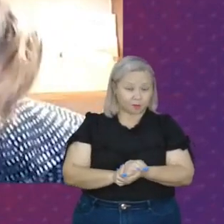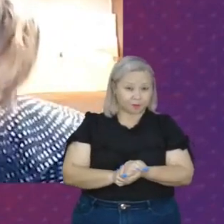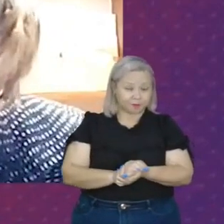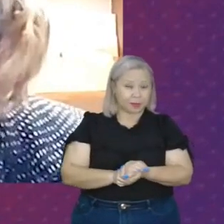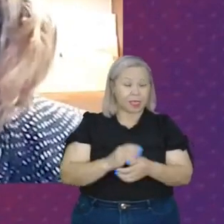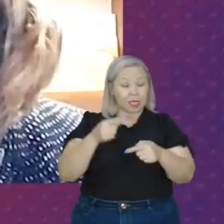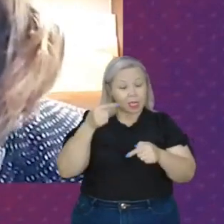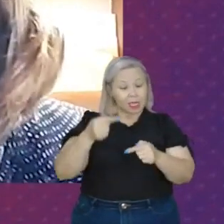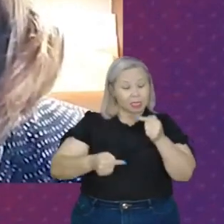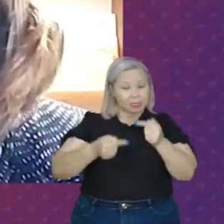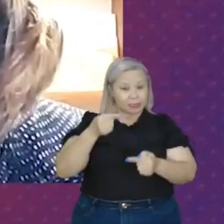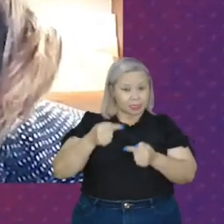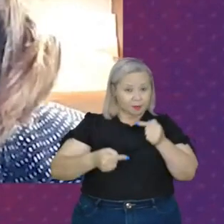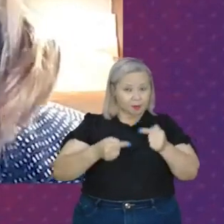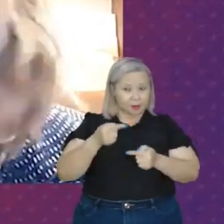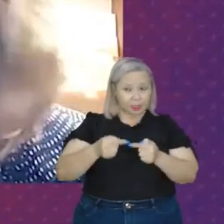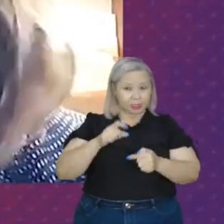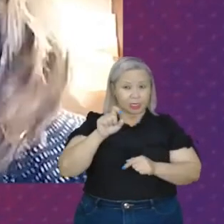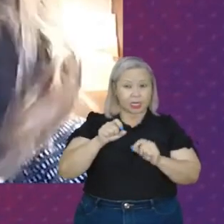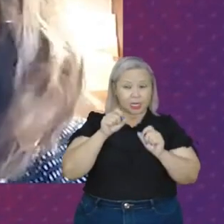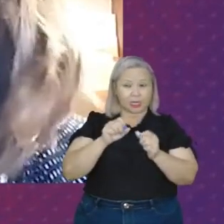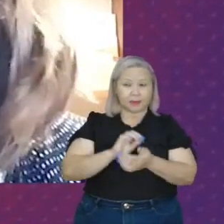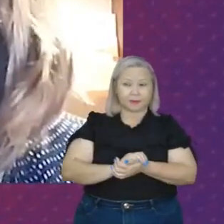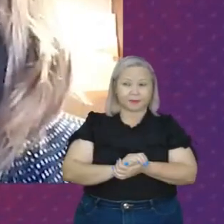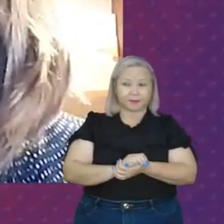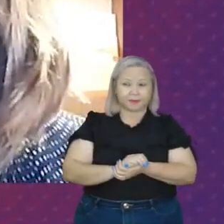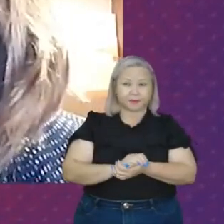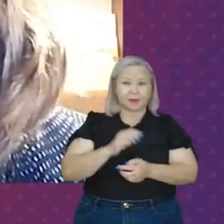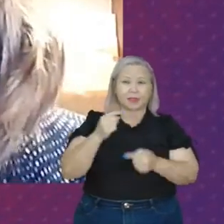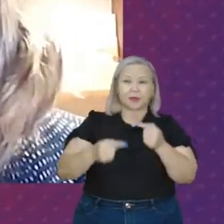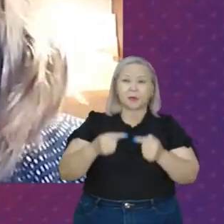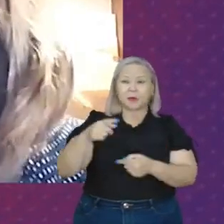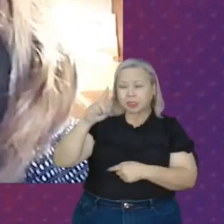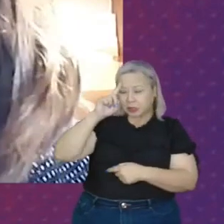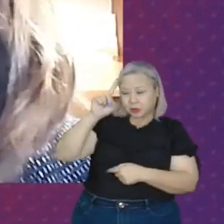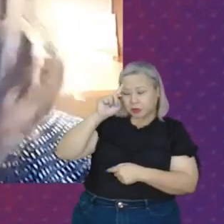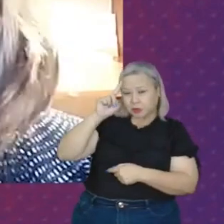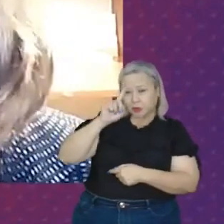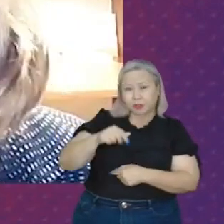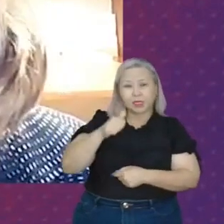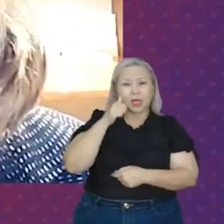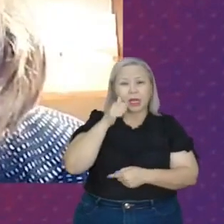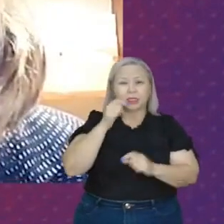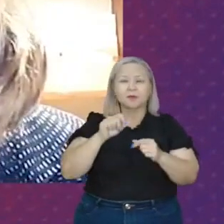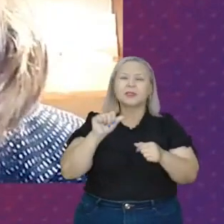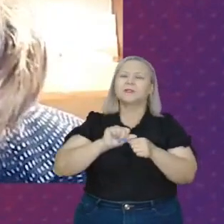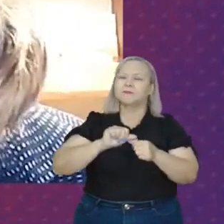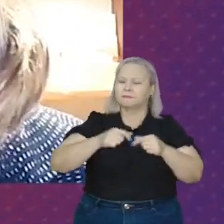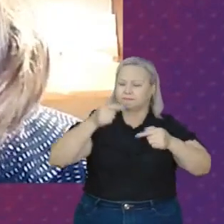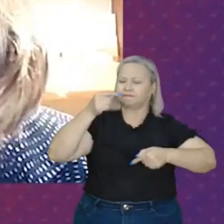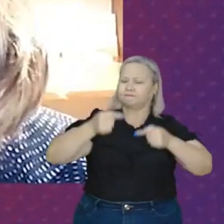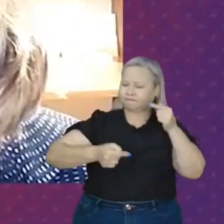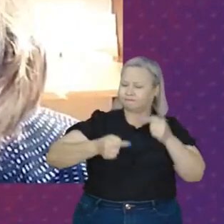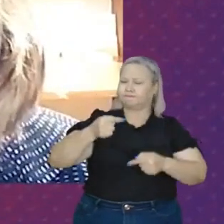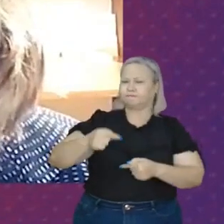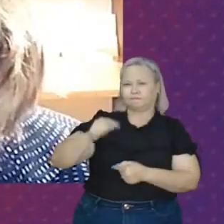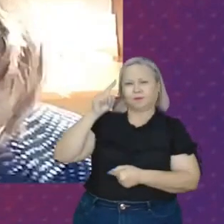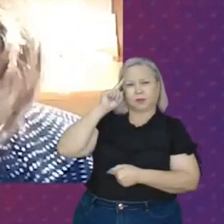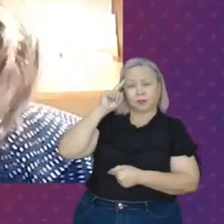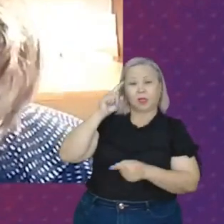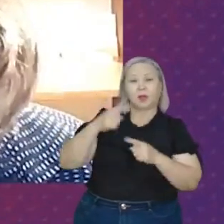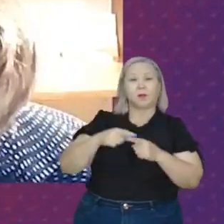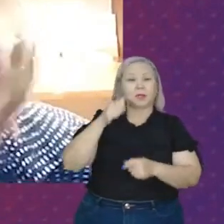a política é a forma, e a gente faz política todos os dias. E as mulheres fazem muito política, porque as mulheres são as